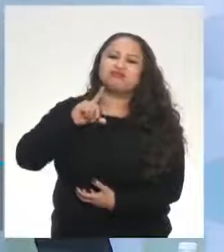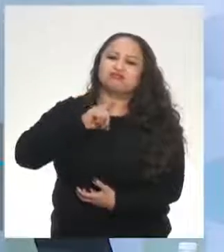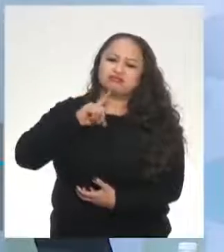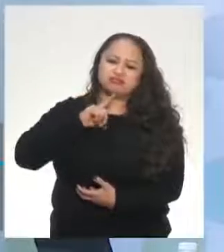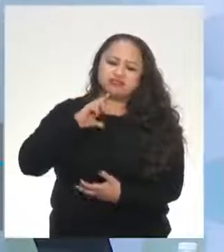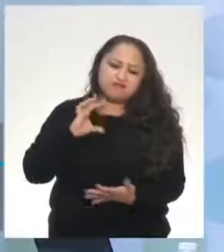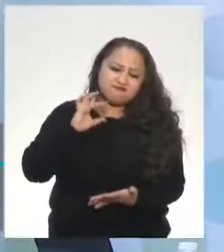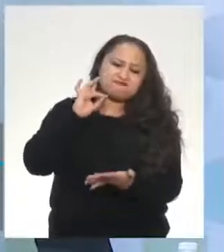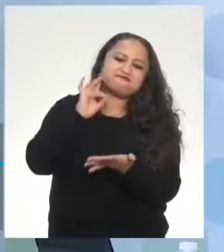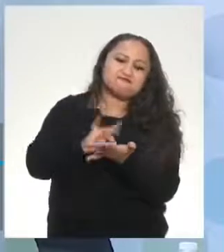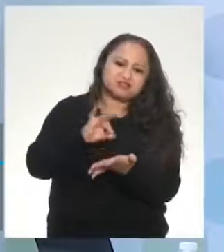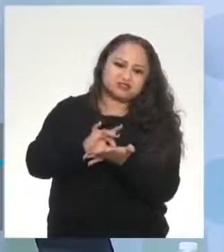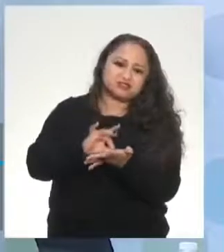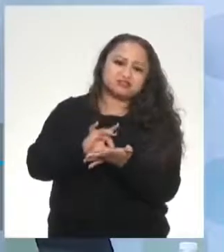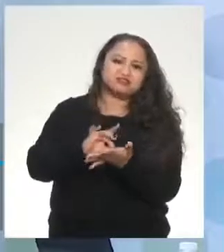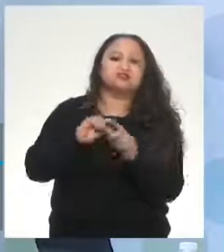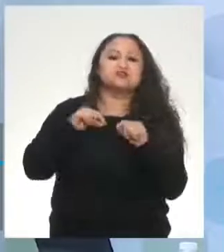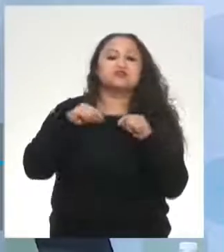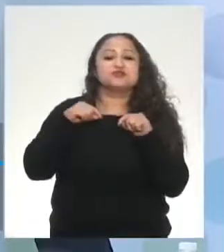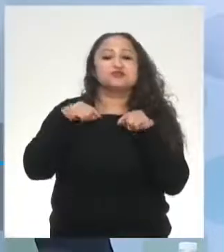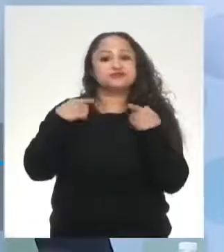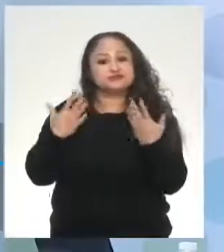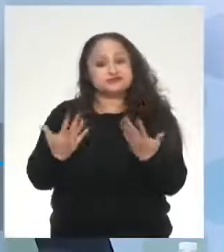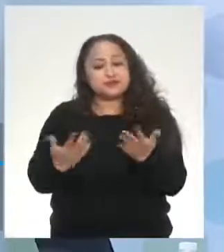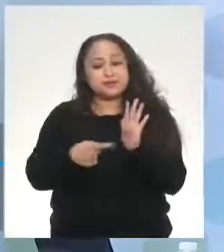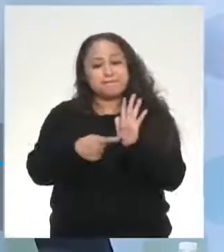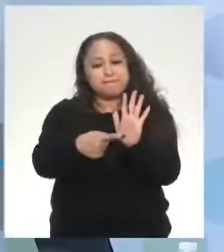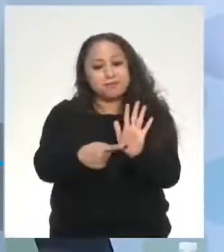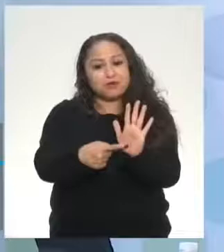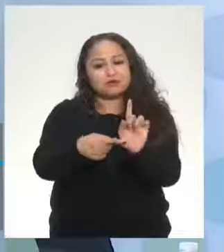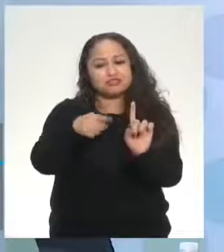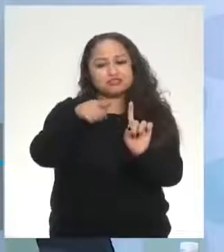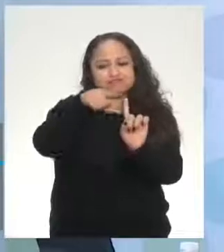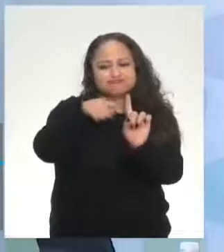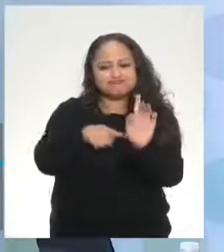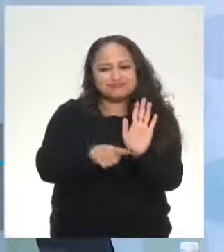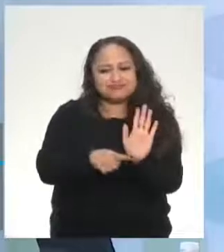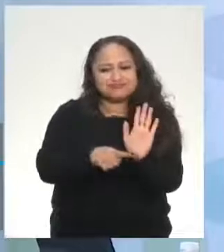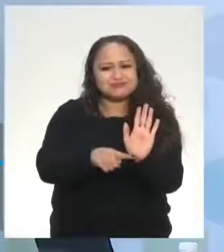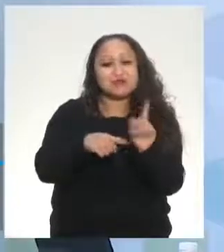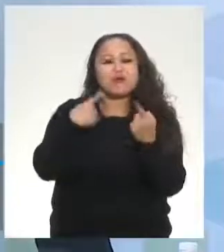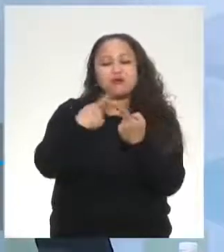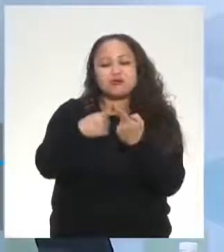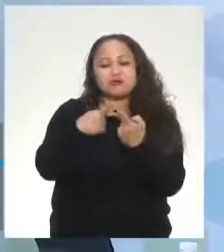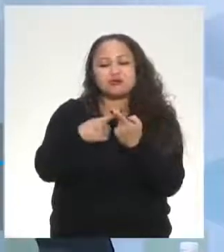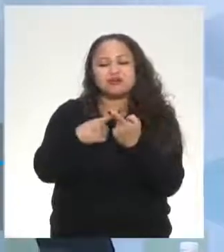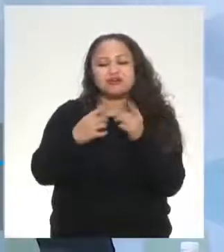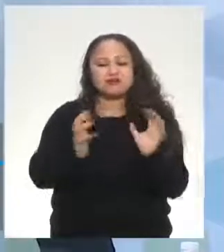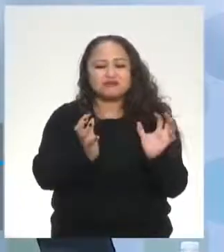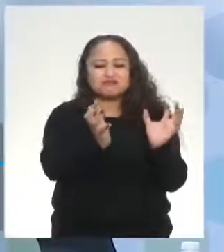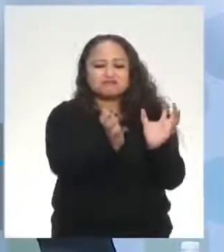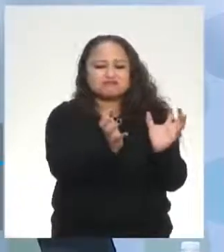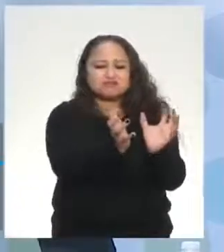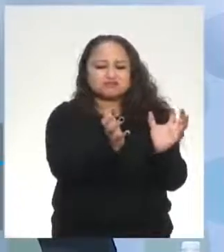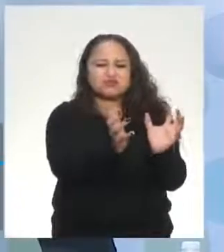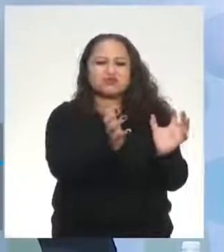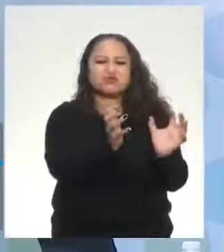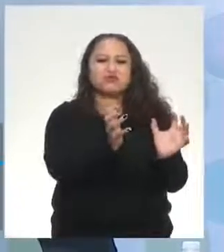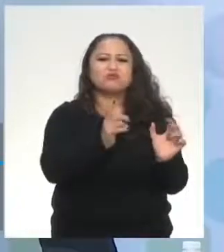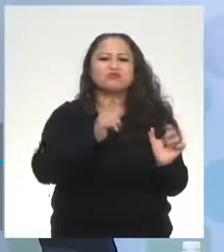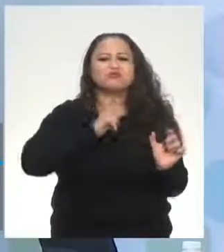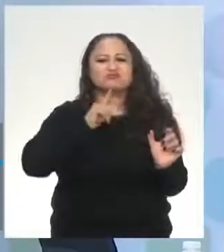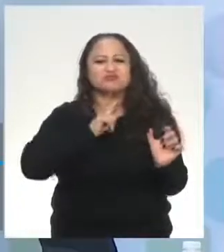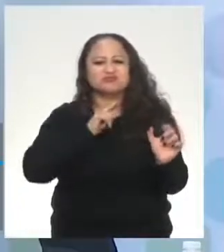acabam sendo fatores negativos nessa concentração urbana, né? Porque, logicamente, a população tende a